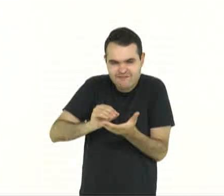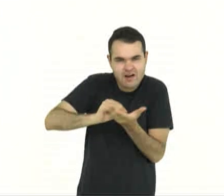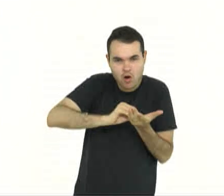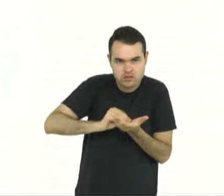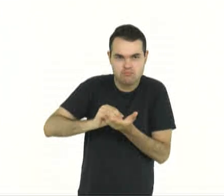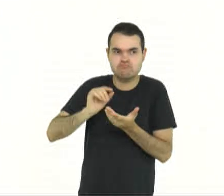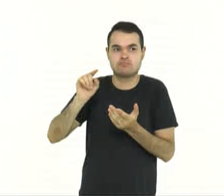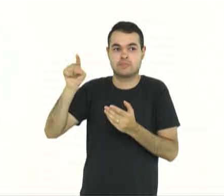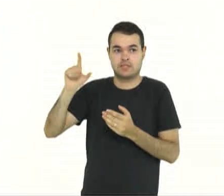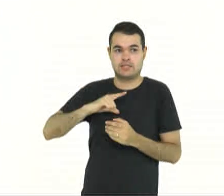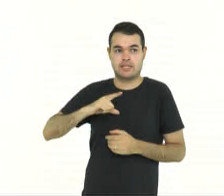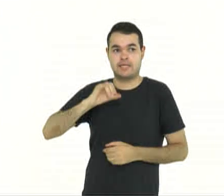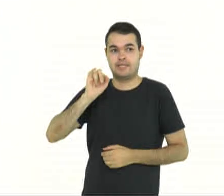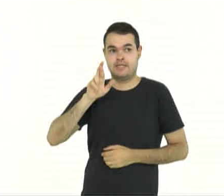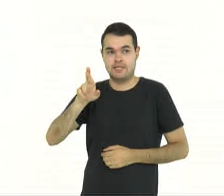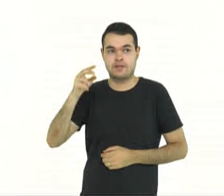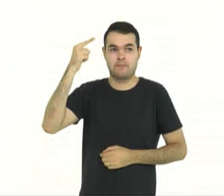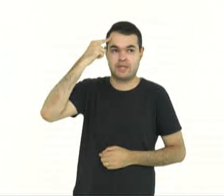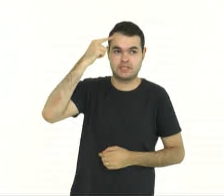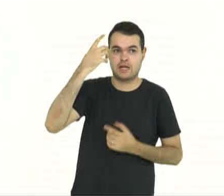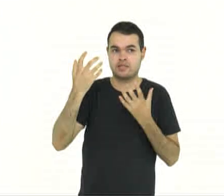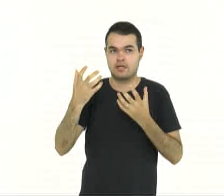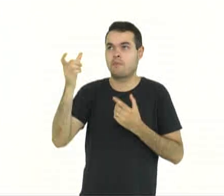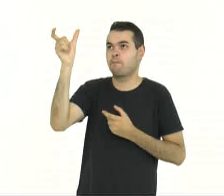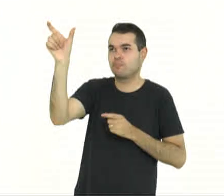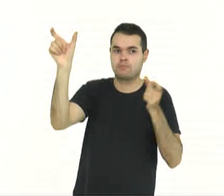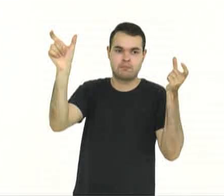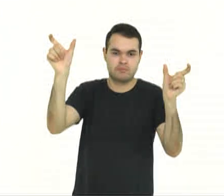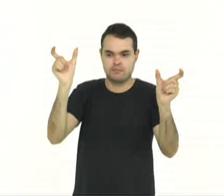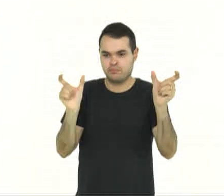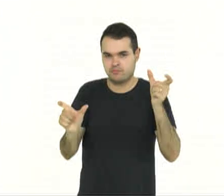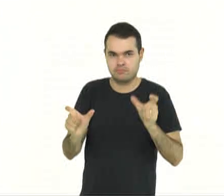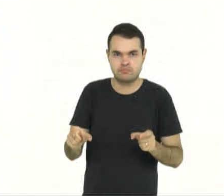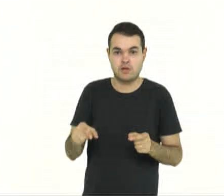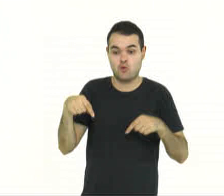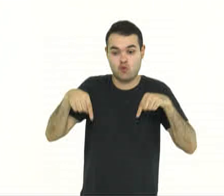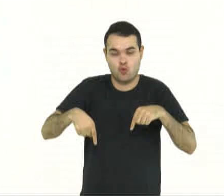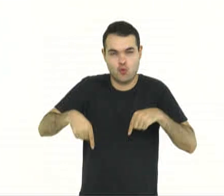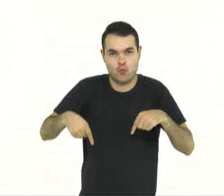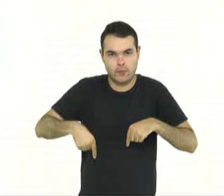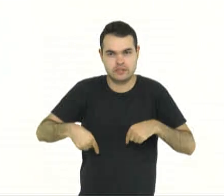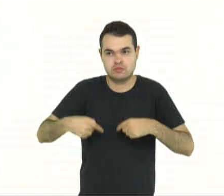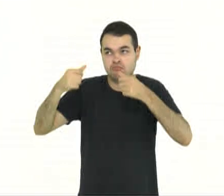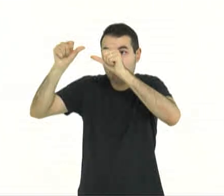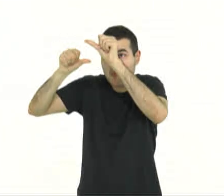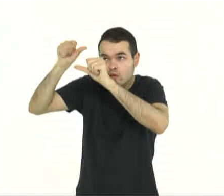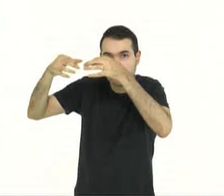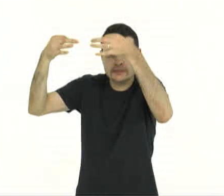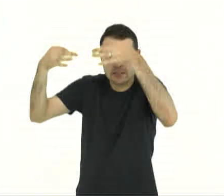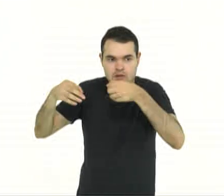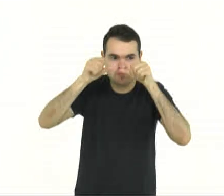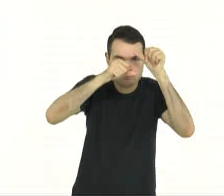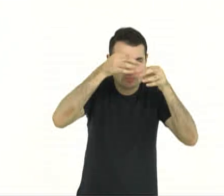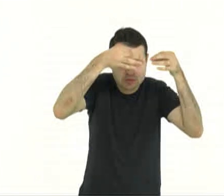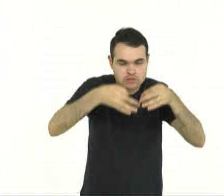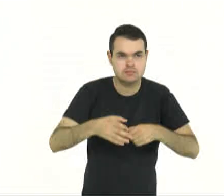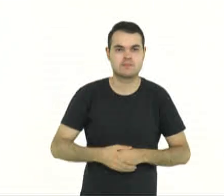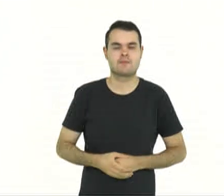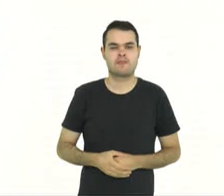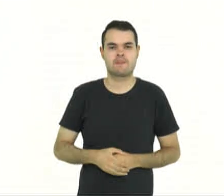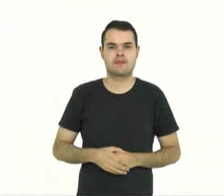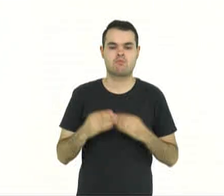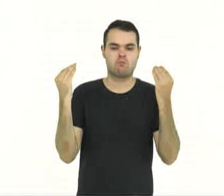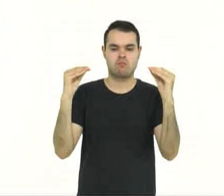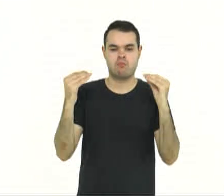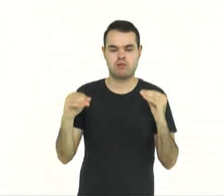com os verbos ir, pensar ou querer no presente de indicativo. Irene publicou algumas dúvidas no seu